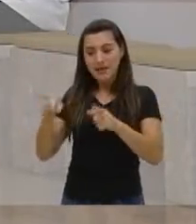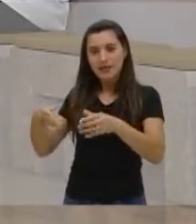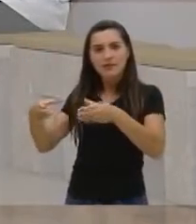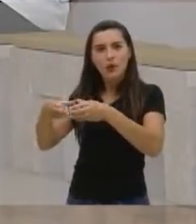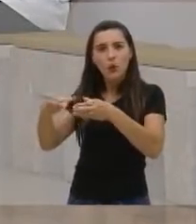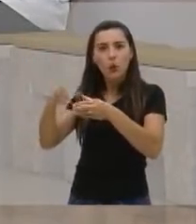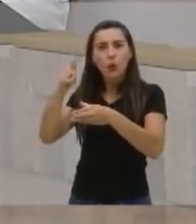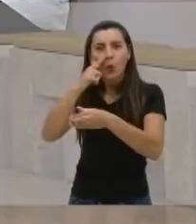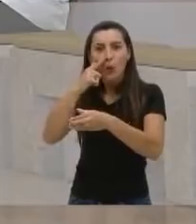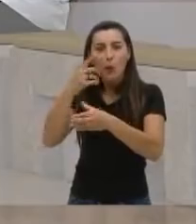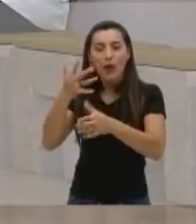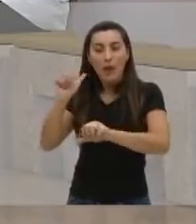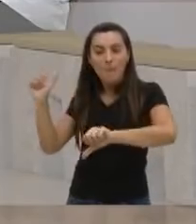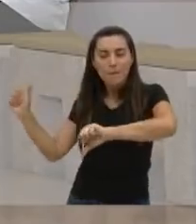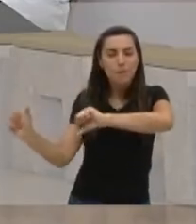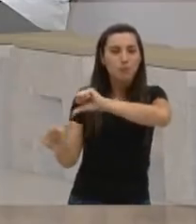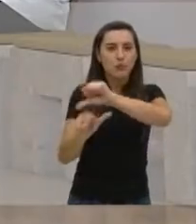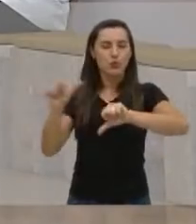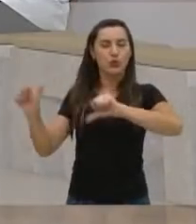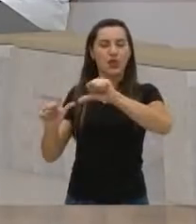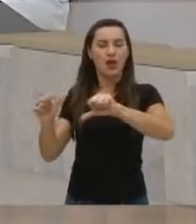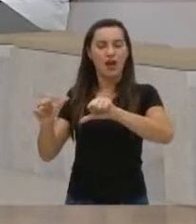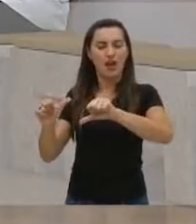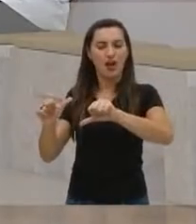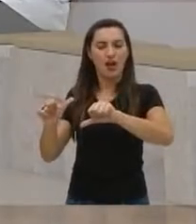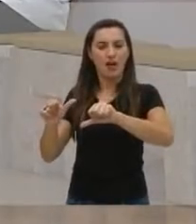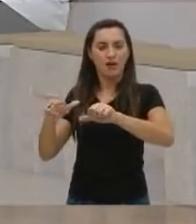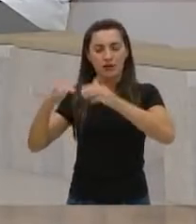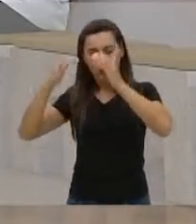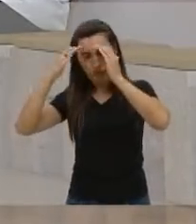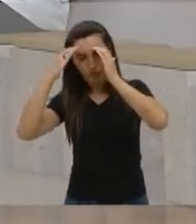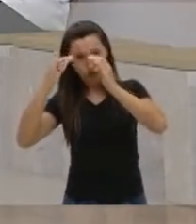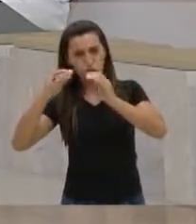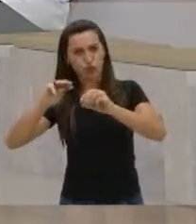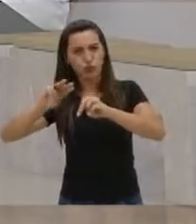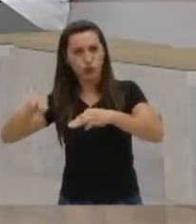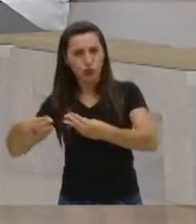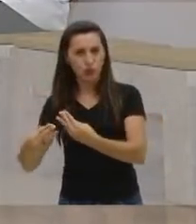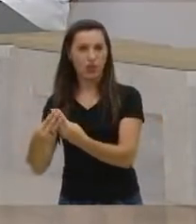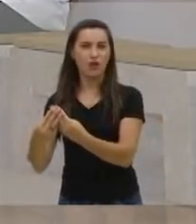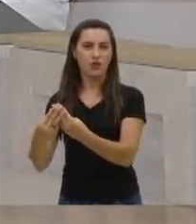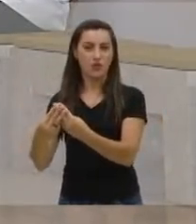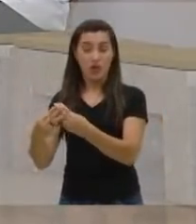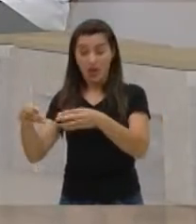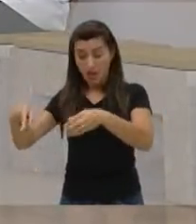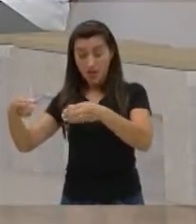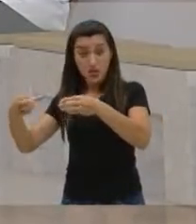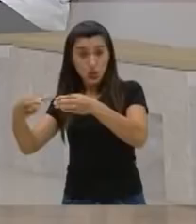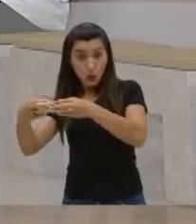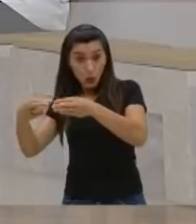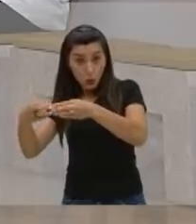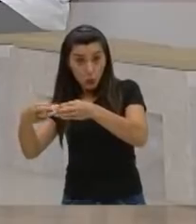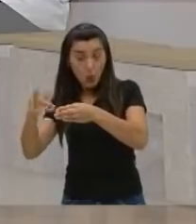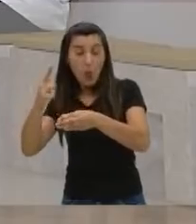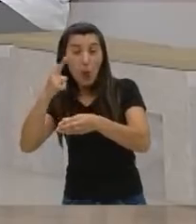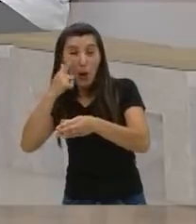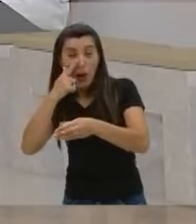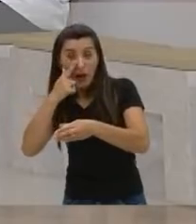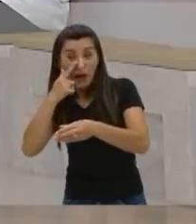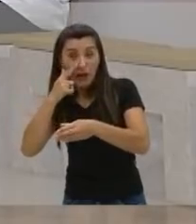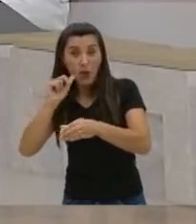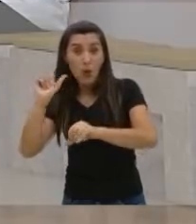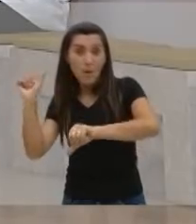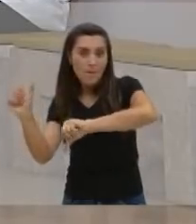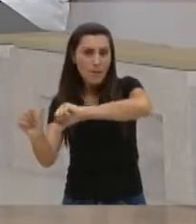o judaísmo. E esses grupo de gregos convertidos no judaísmo, João diz